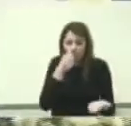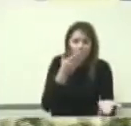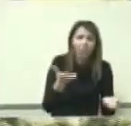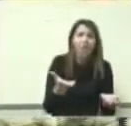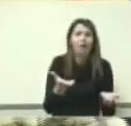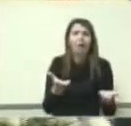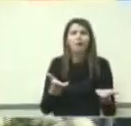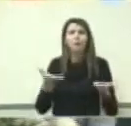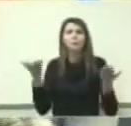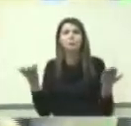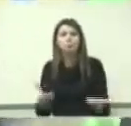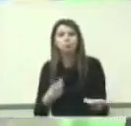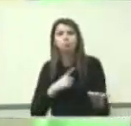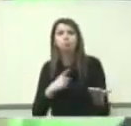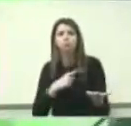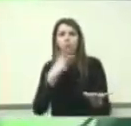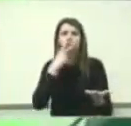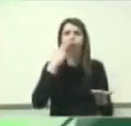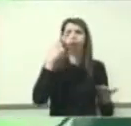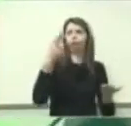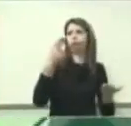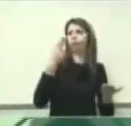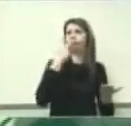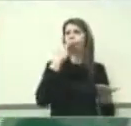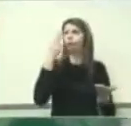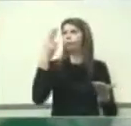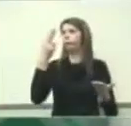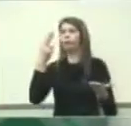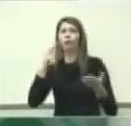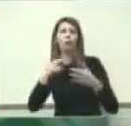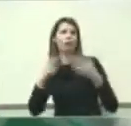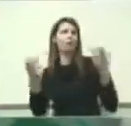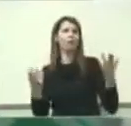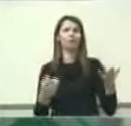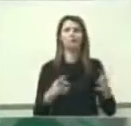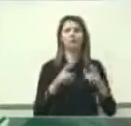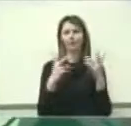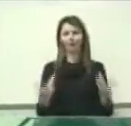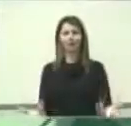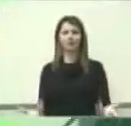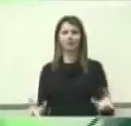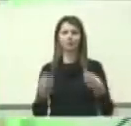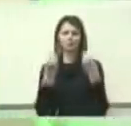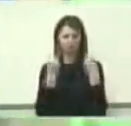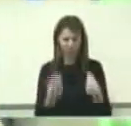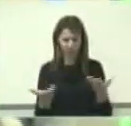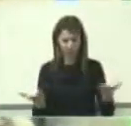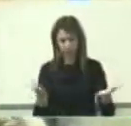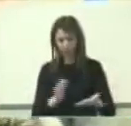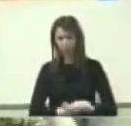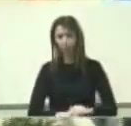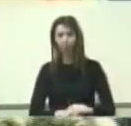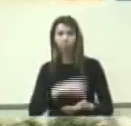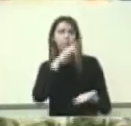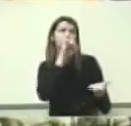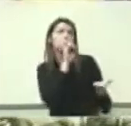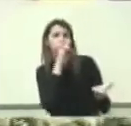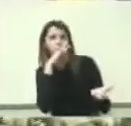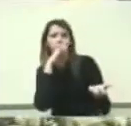do craque da maconha da cocaína ou de um outra droga pesada ou ele é vítima do